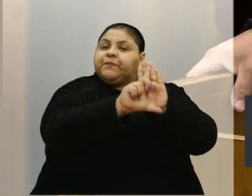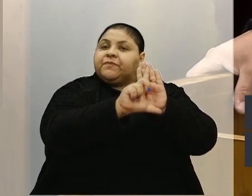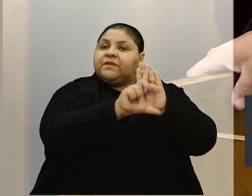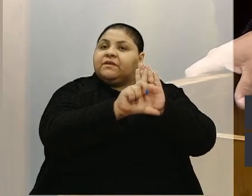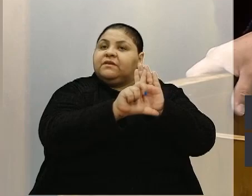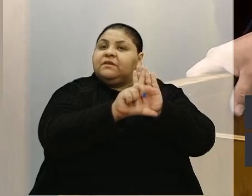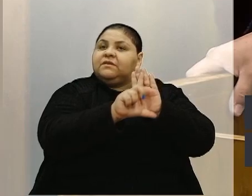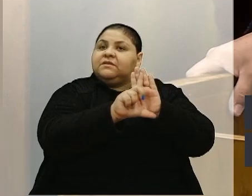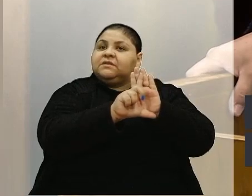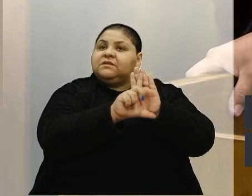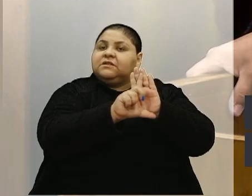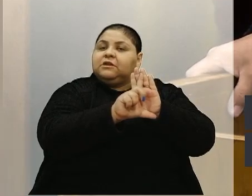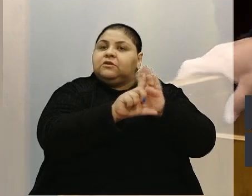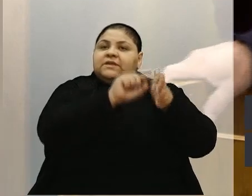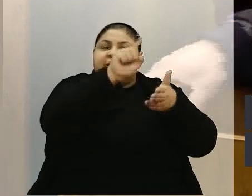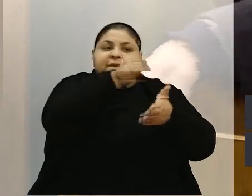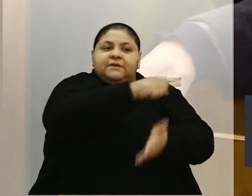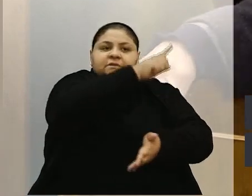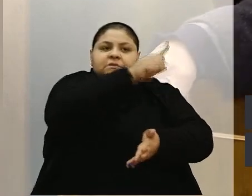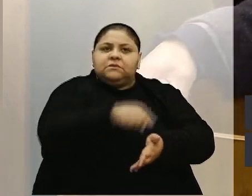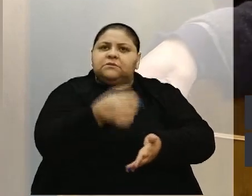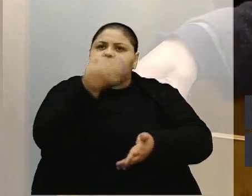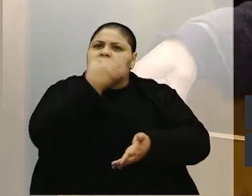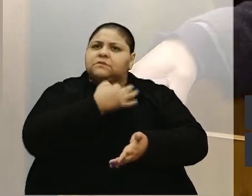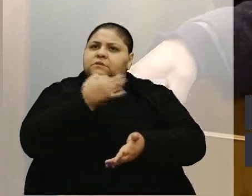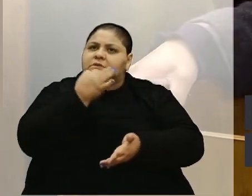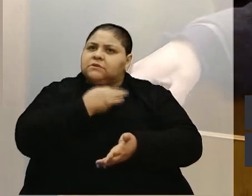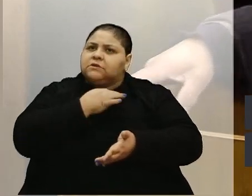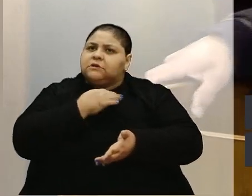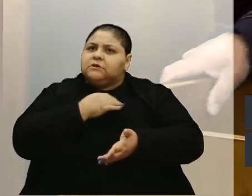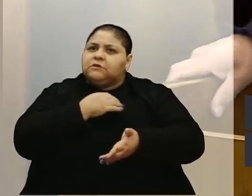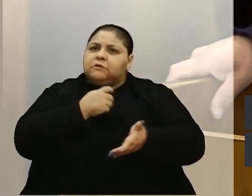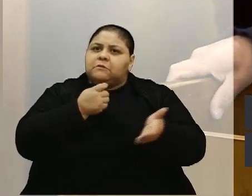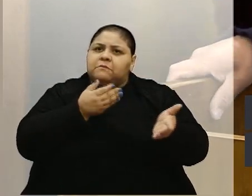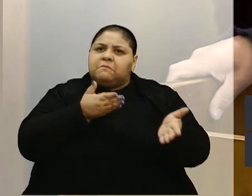da Loteria de Caxias, que arrecadaria milhões por mês.